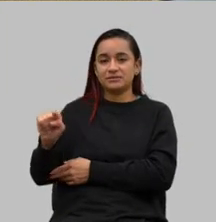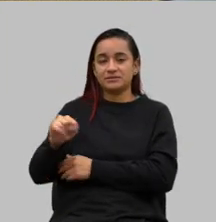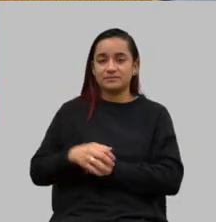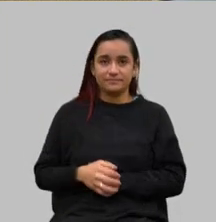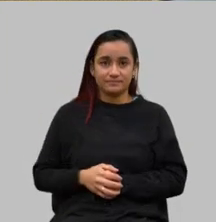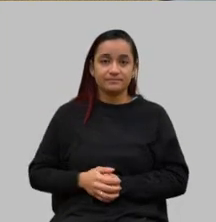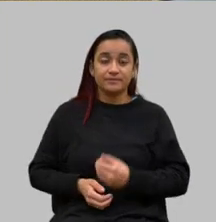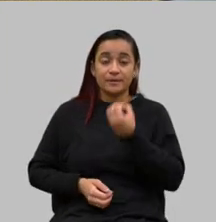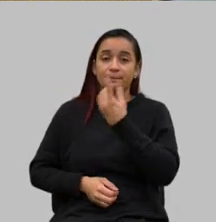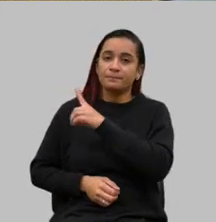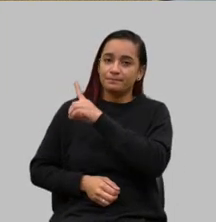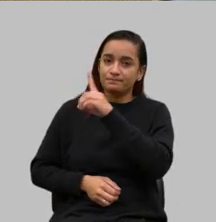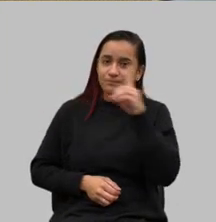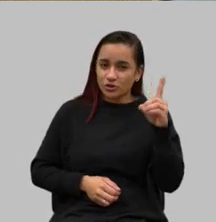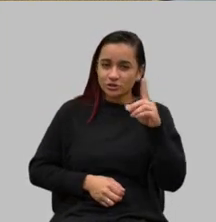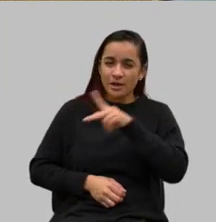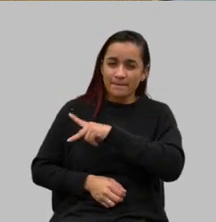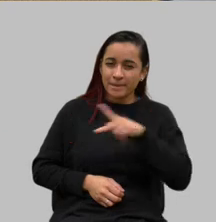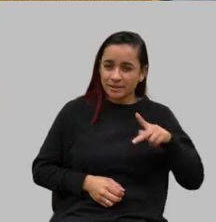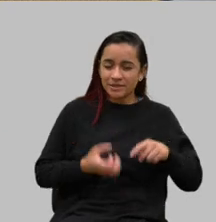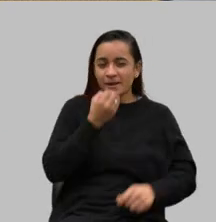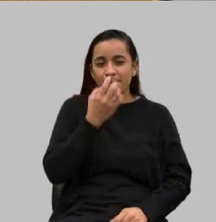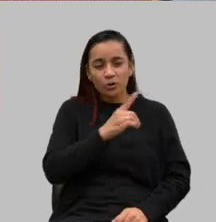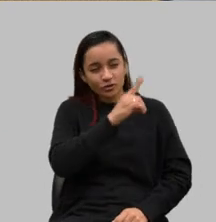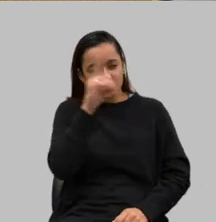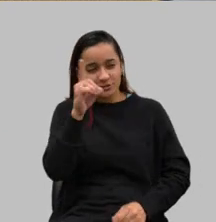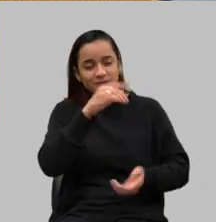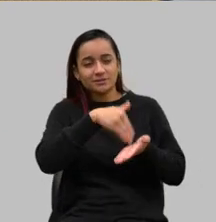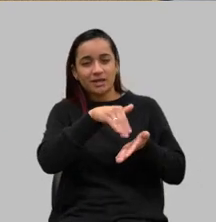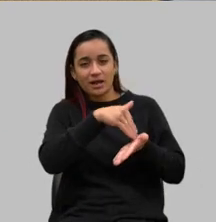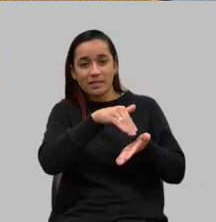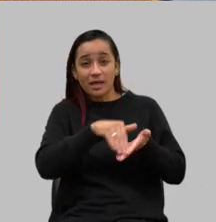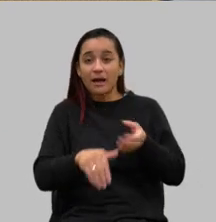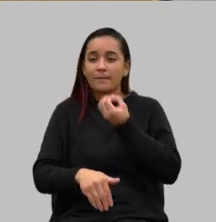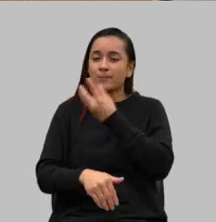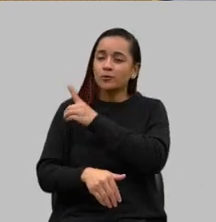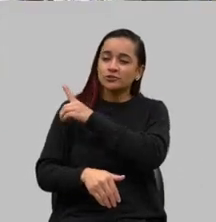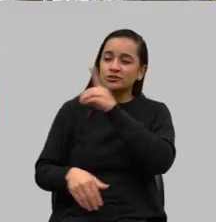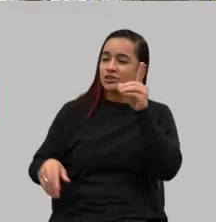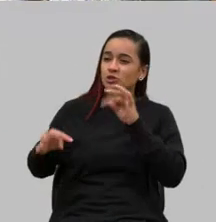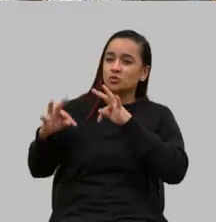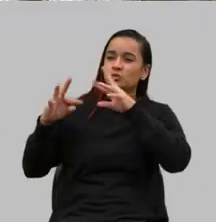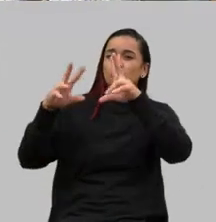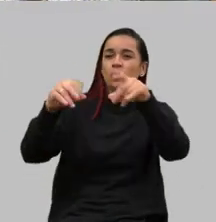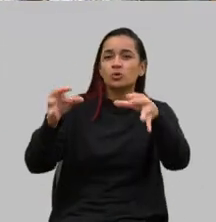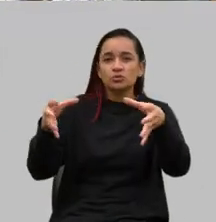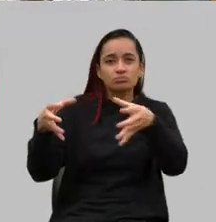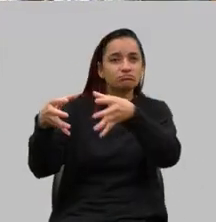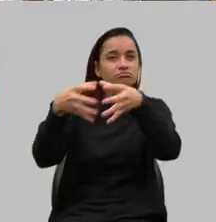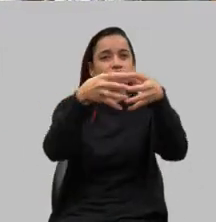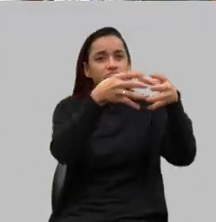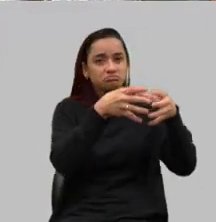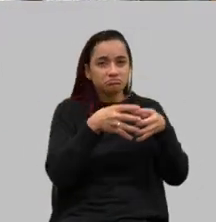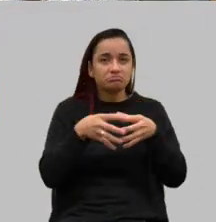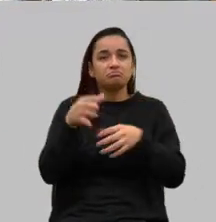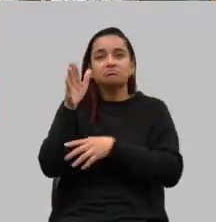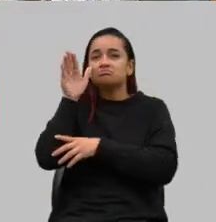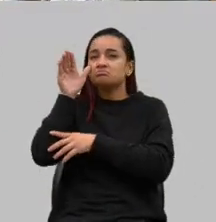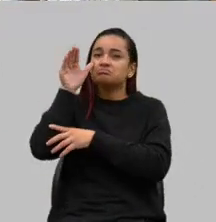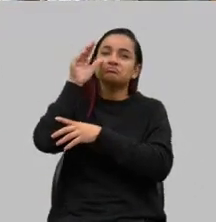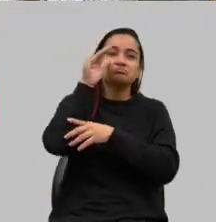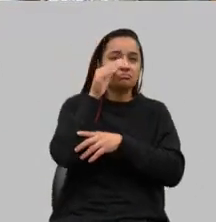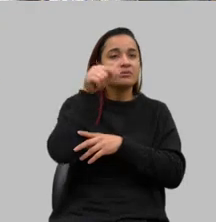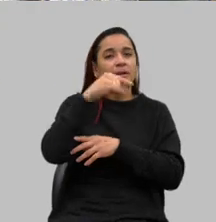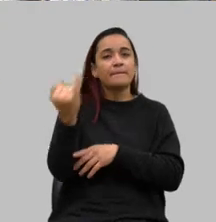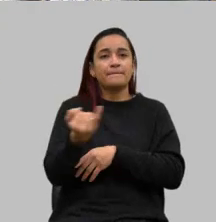presidente Bom dia secretária dá um bom dia a toda a sua equipe que acompanha aqui né esse importante